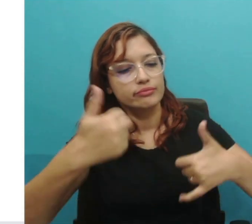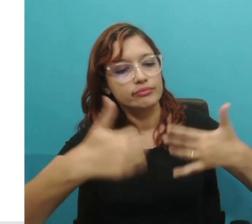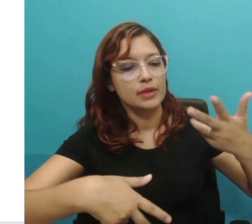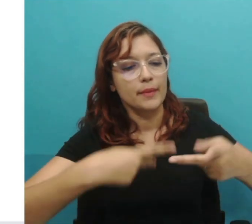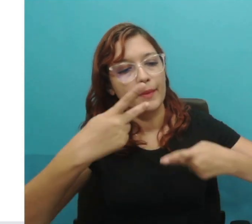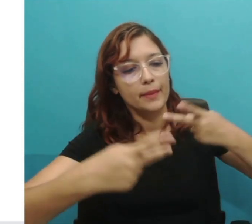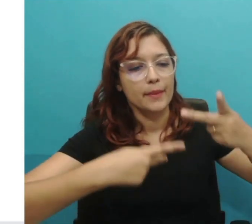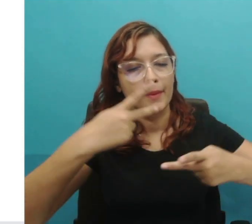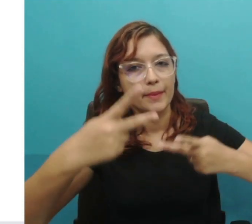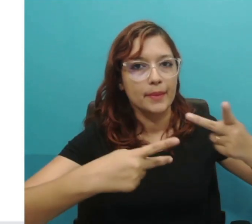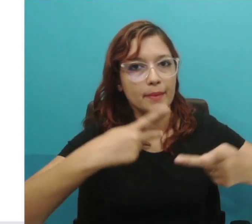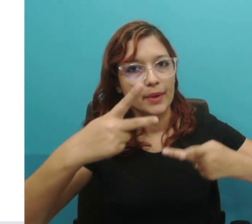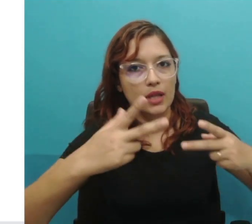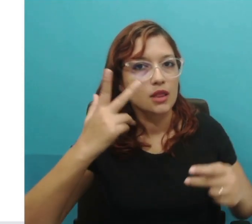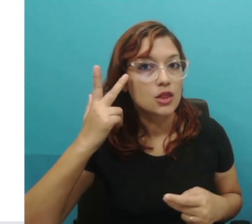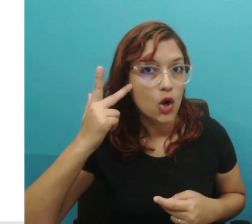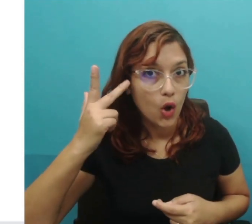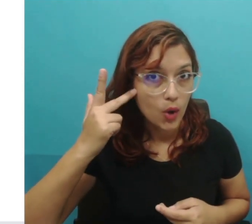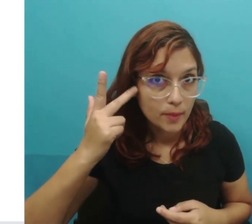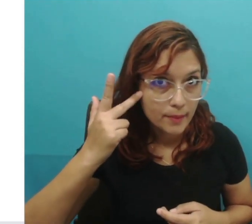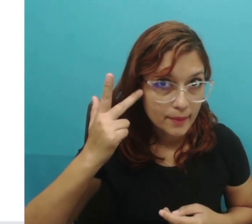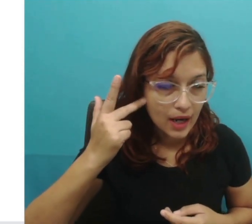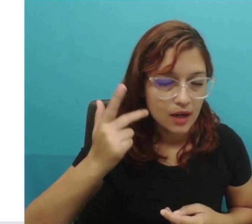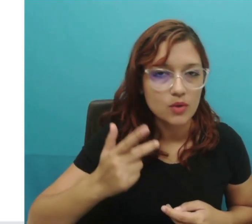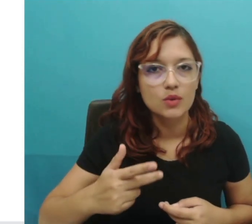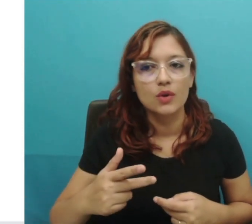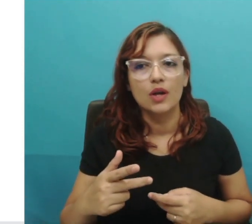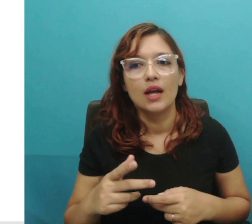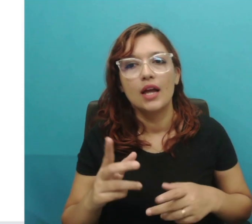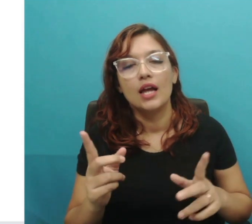os ouvintes, quando vão falar,